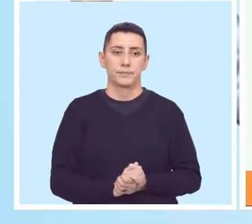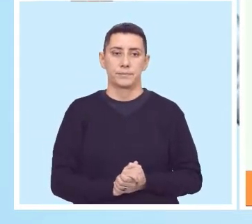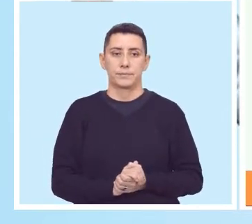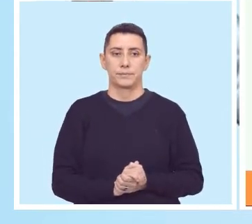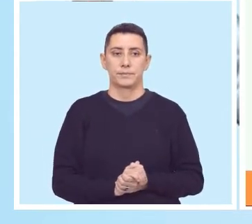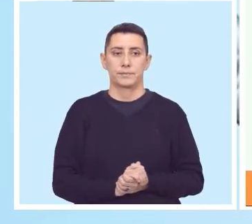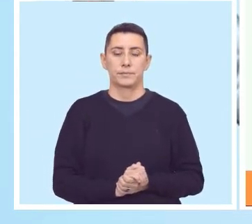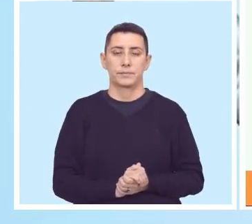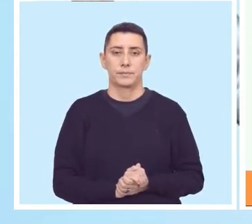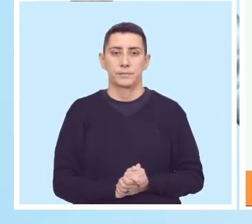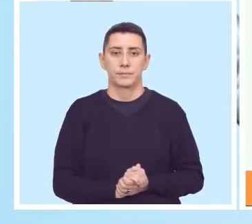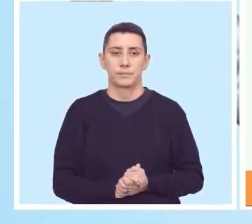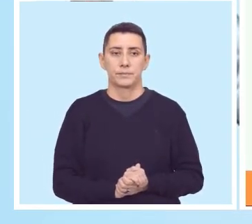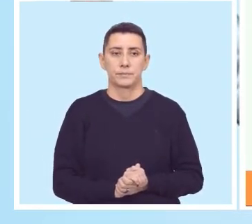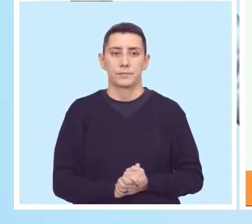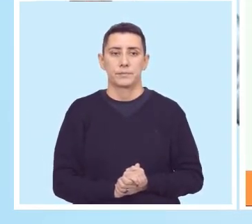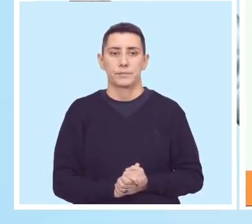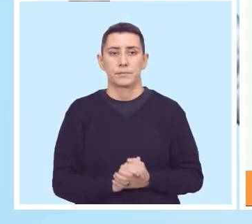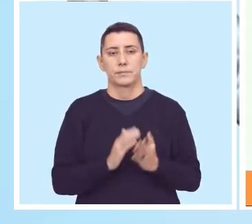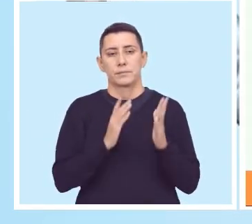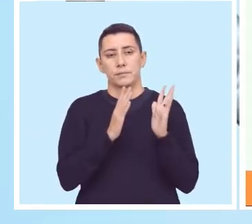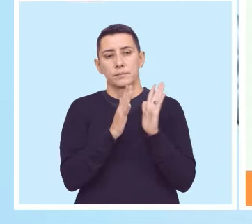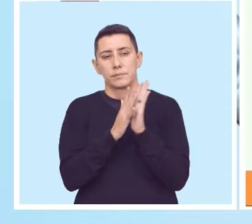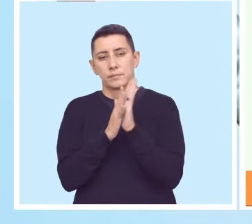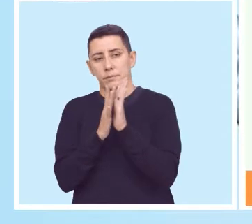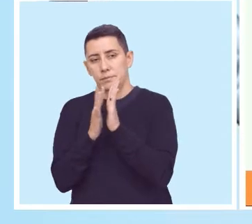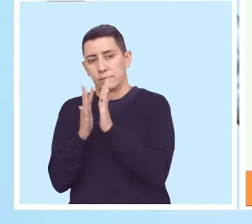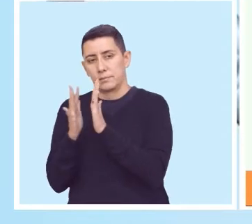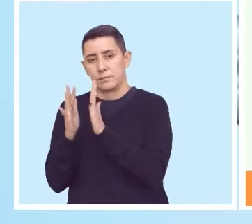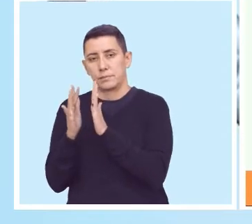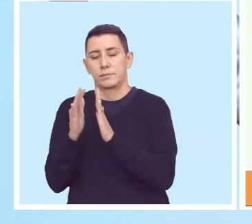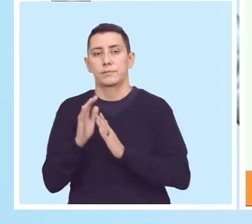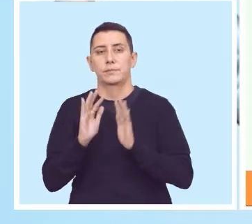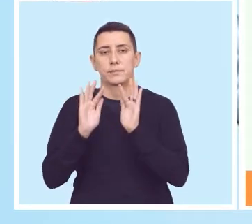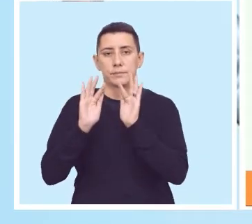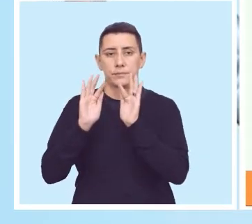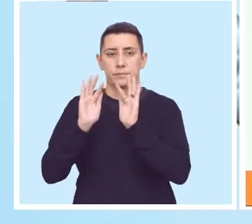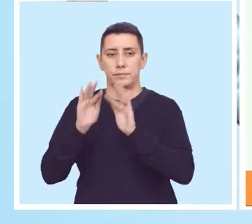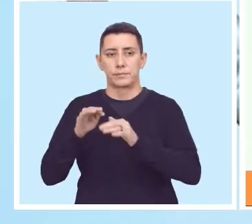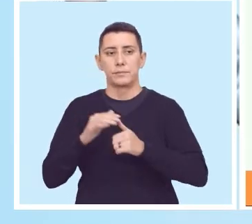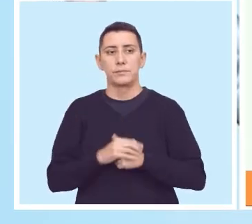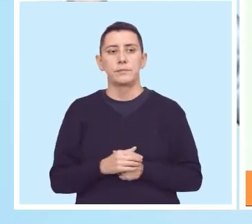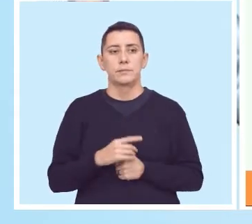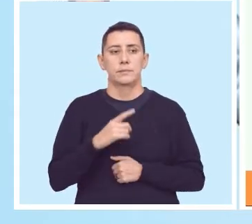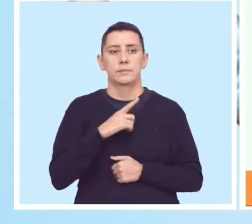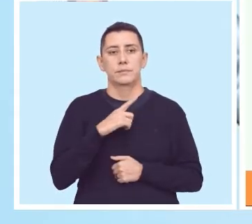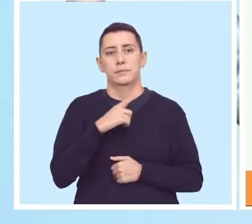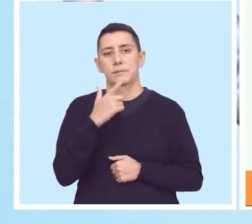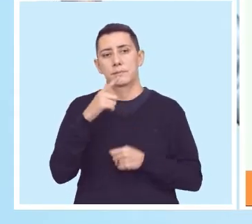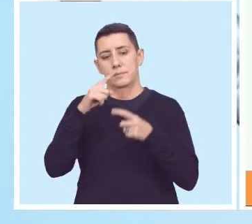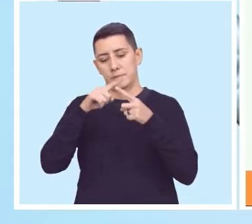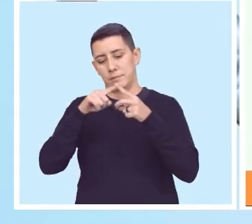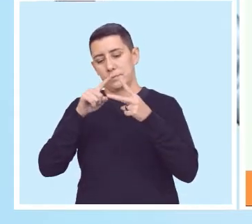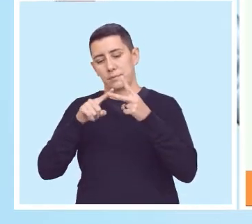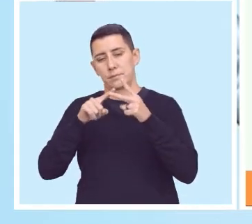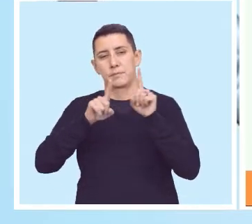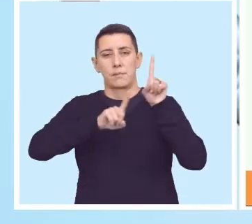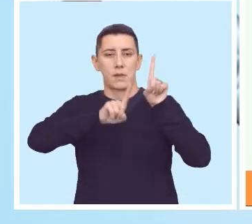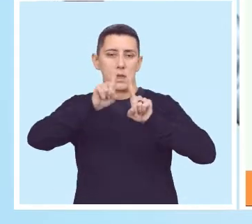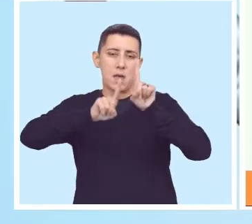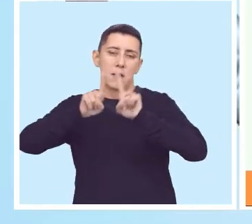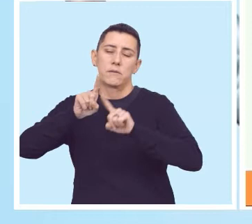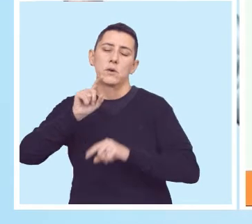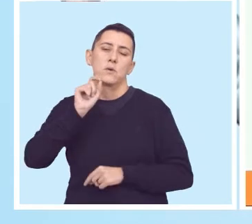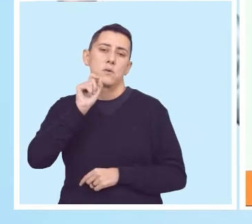E aí, avançando aqui já para a parte final, mais outros dois gráficos. Lembrando, esses gráficos que nós montamos, pessoal,